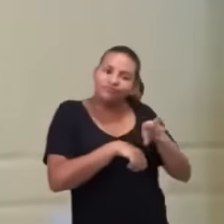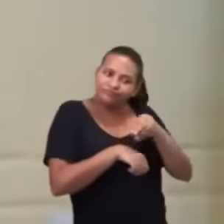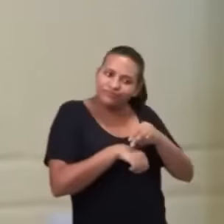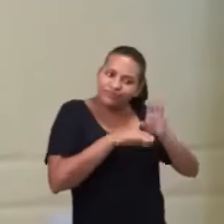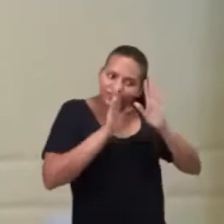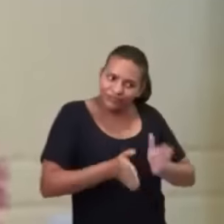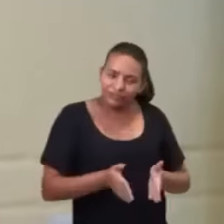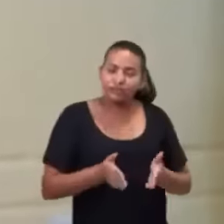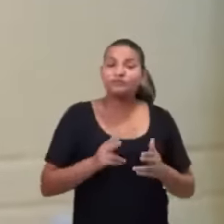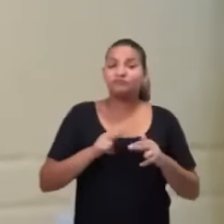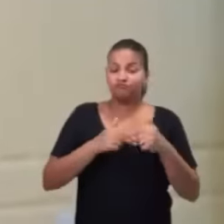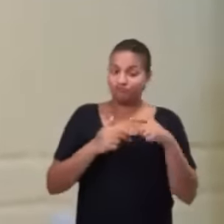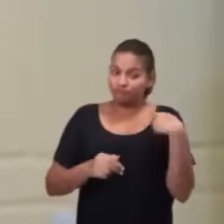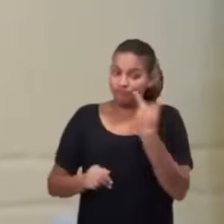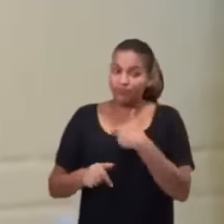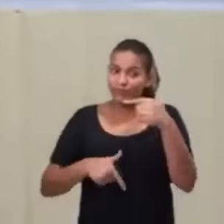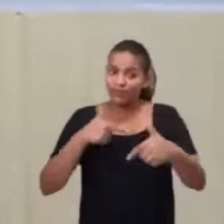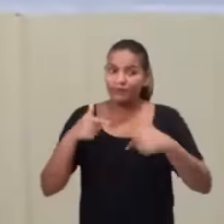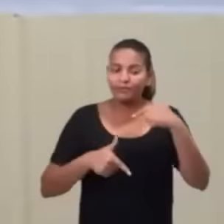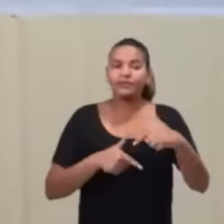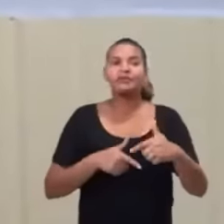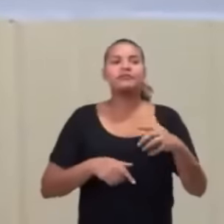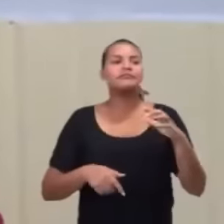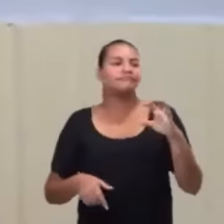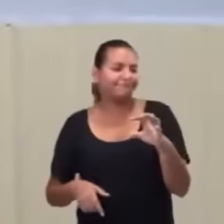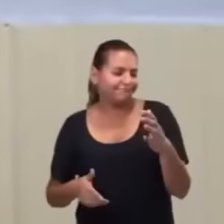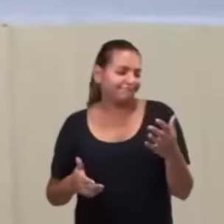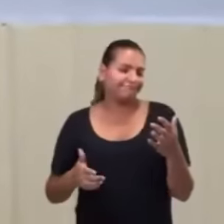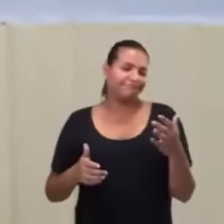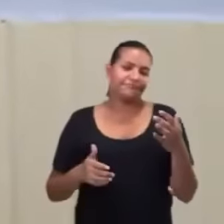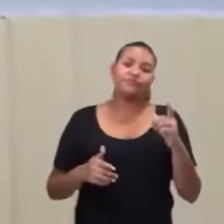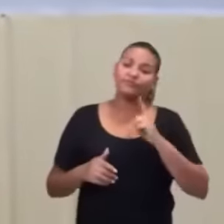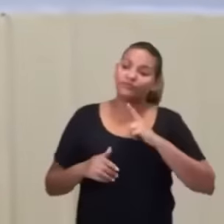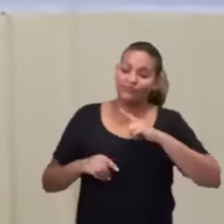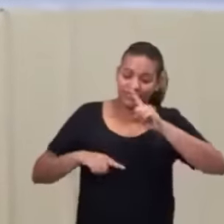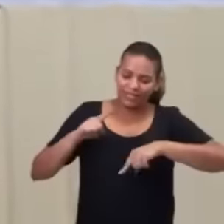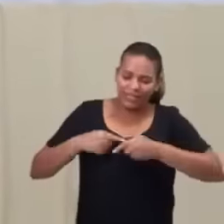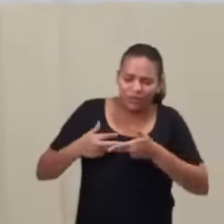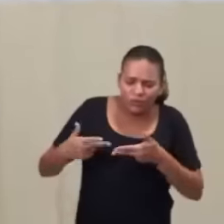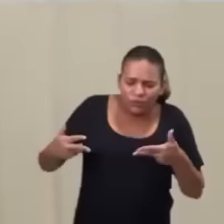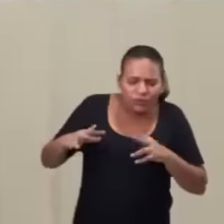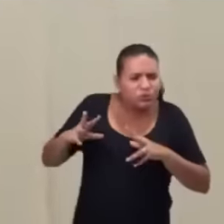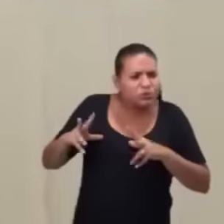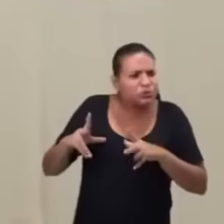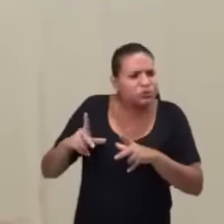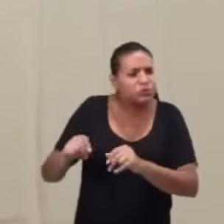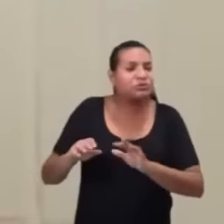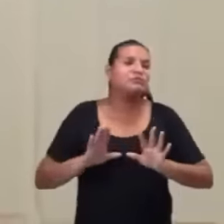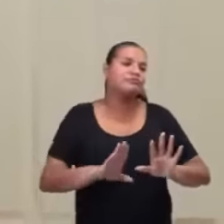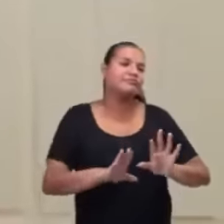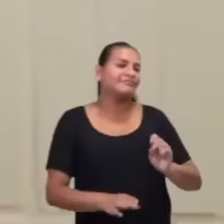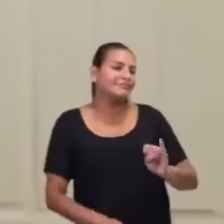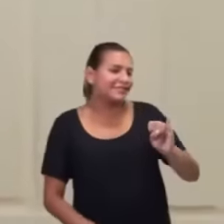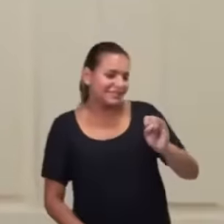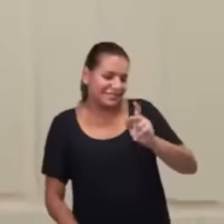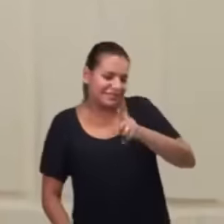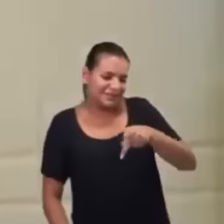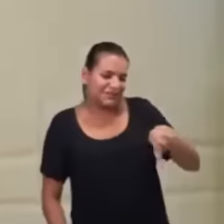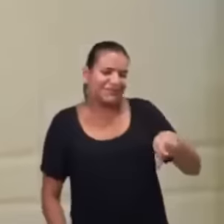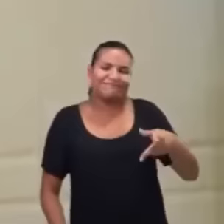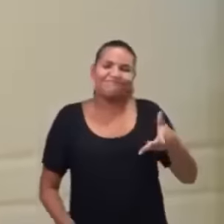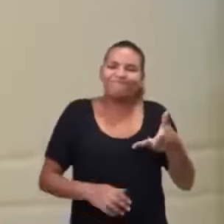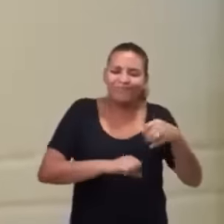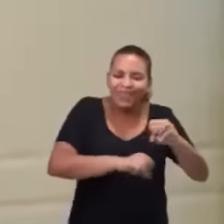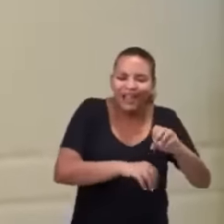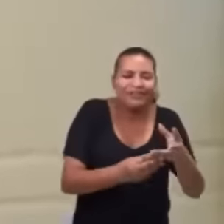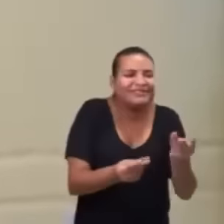nosso trabalho todinho é em função disso. A gente pode ter todos os recursos disponíveis, mas se o professor tiver dificuldade de executar a aula dele, os